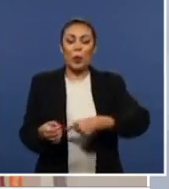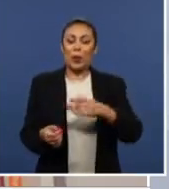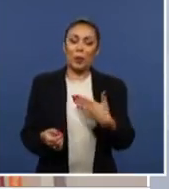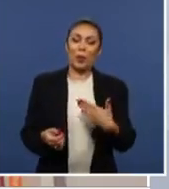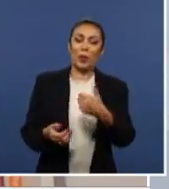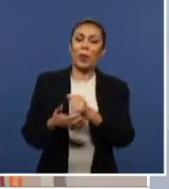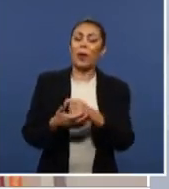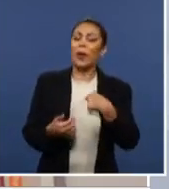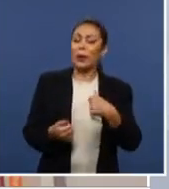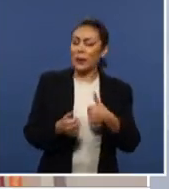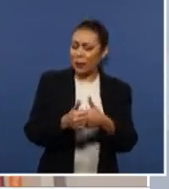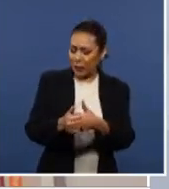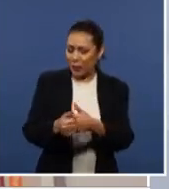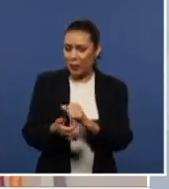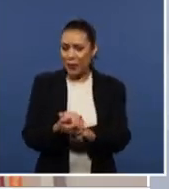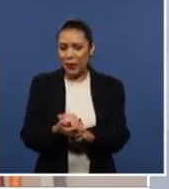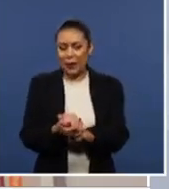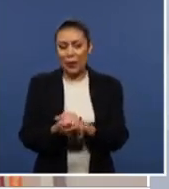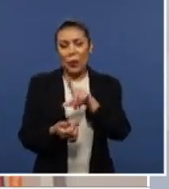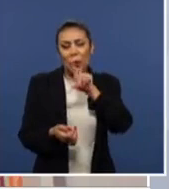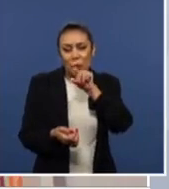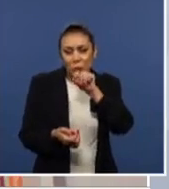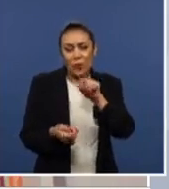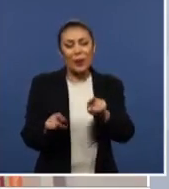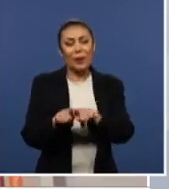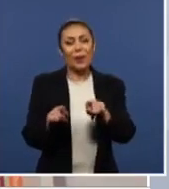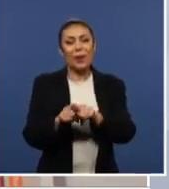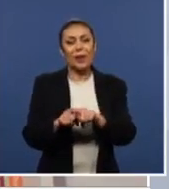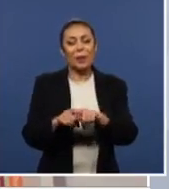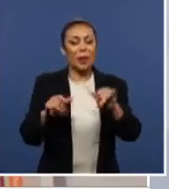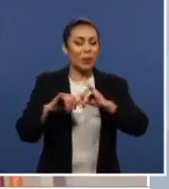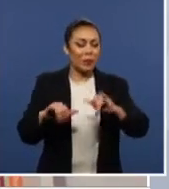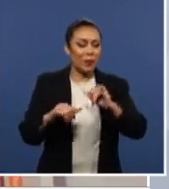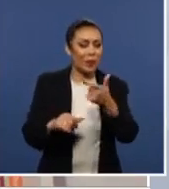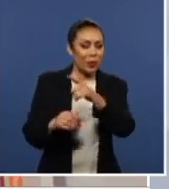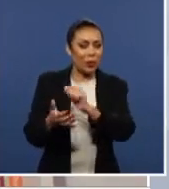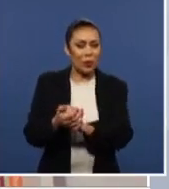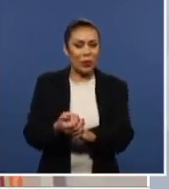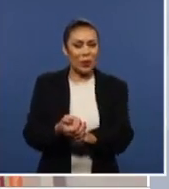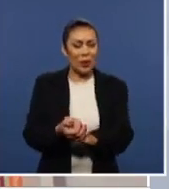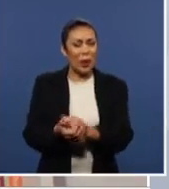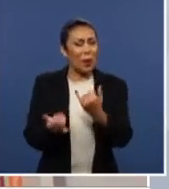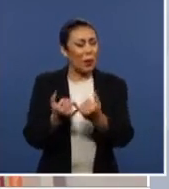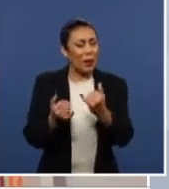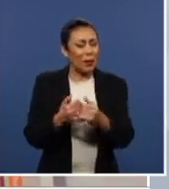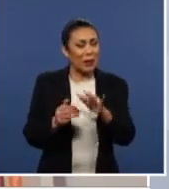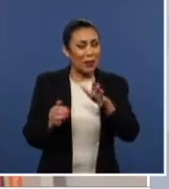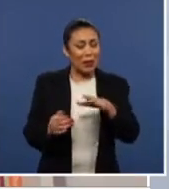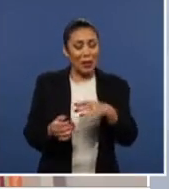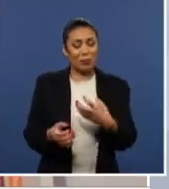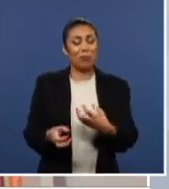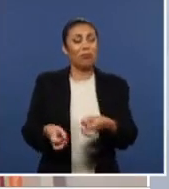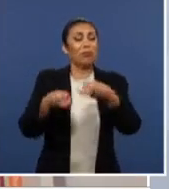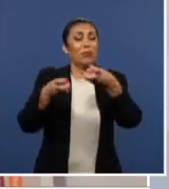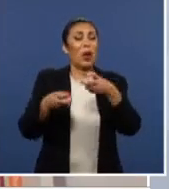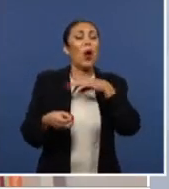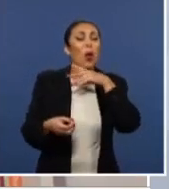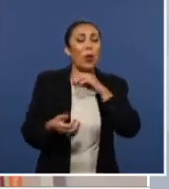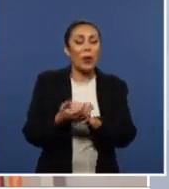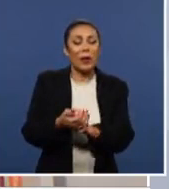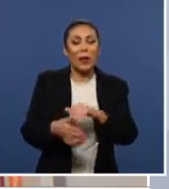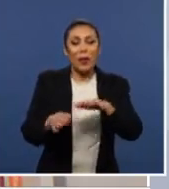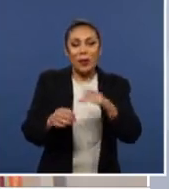estava acompanhando aqui, via Twitter, via mensagens com quem estava lá, esse clima já não estava bom, né? Por algumas vezes, os